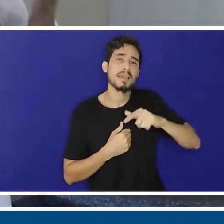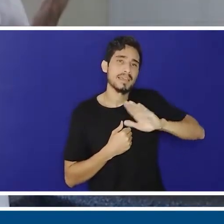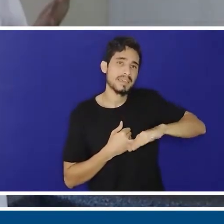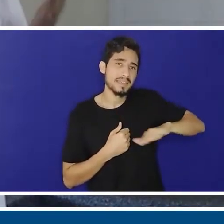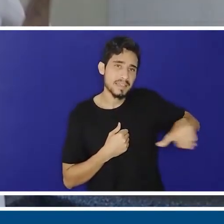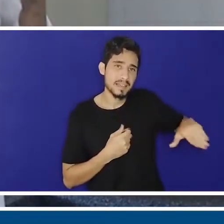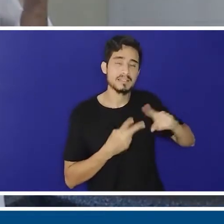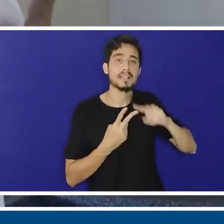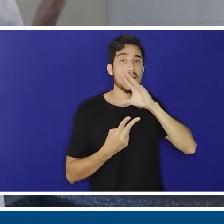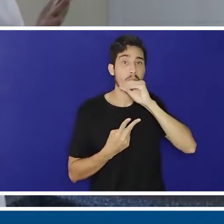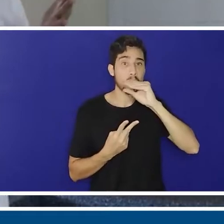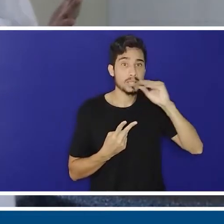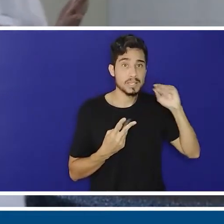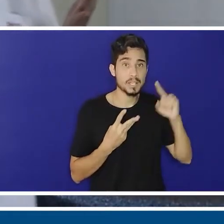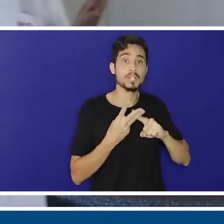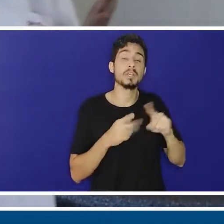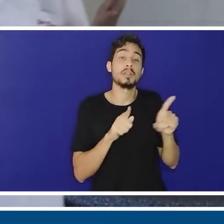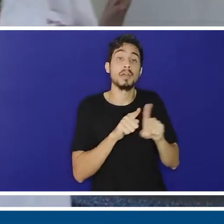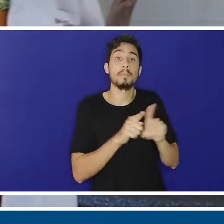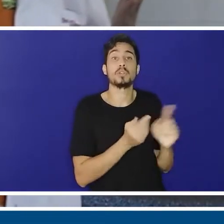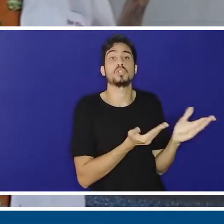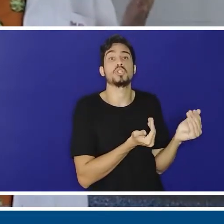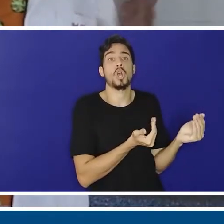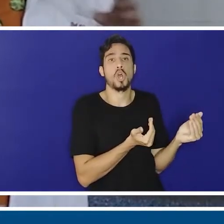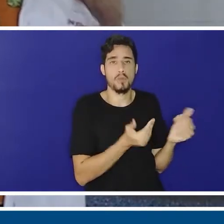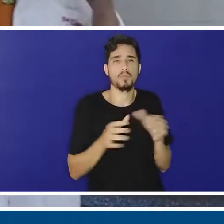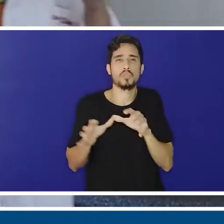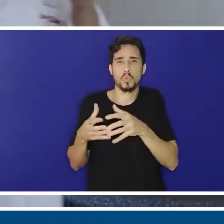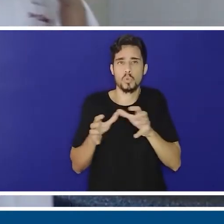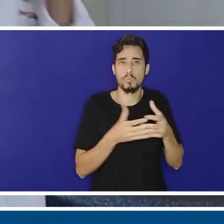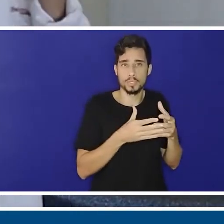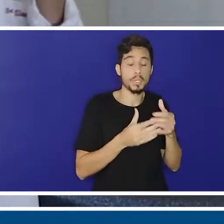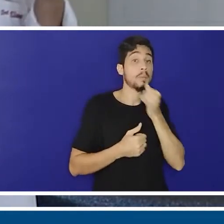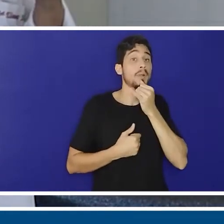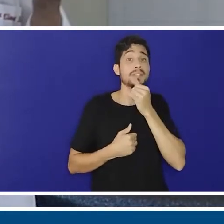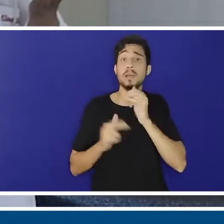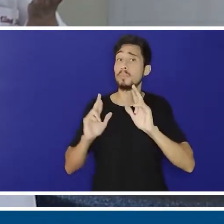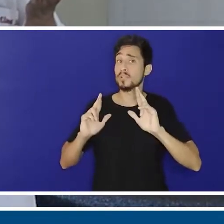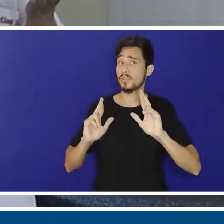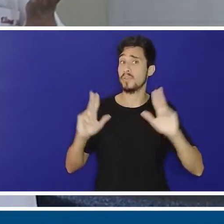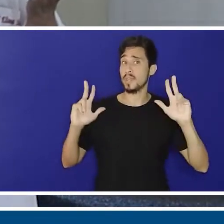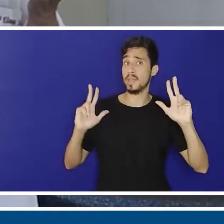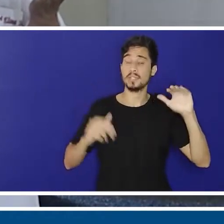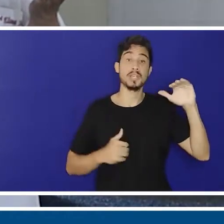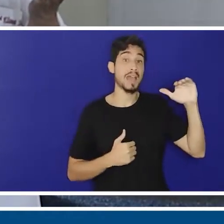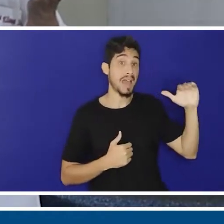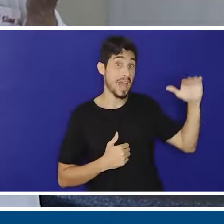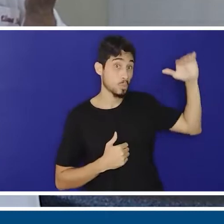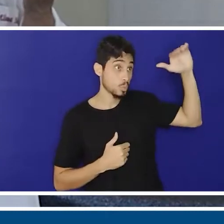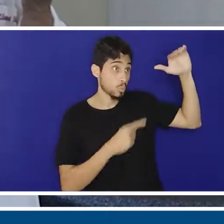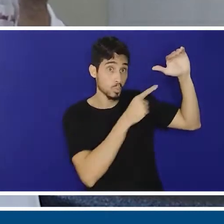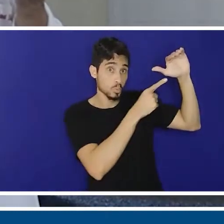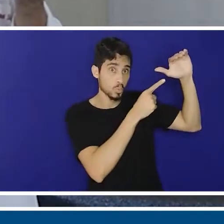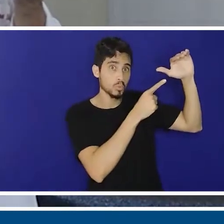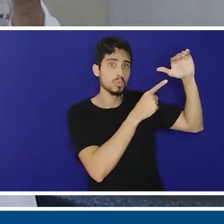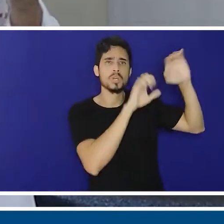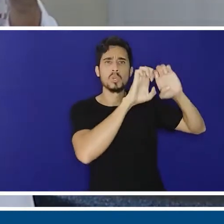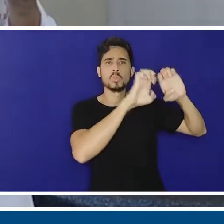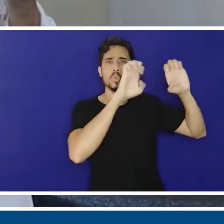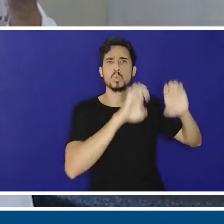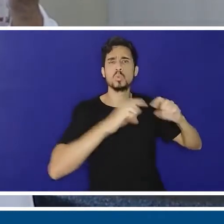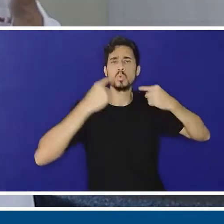crianças, adolescentes e jovens. Tem uma diferença da gente medicalizar o adulto,